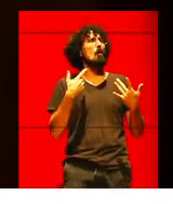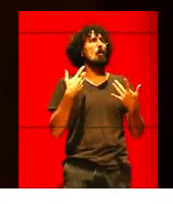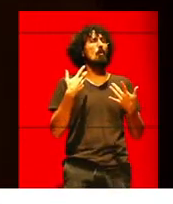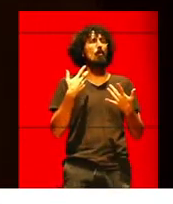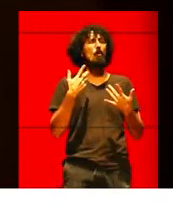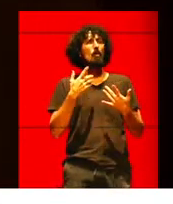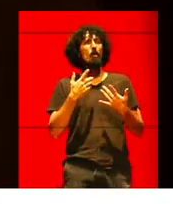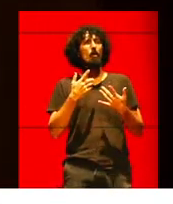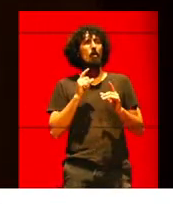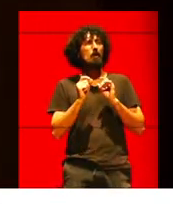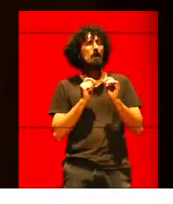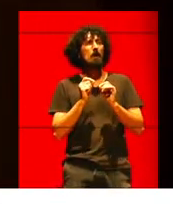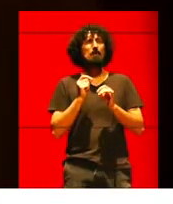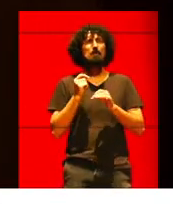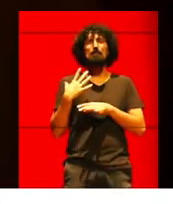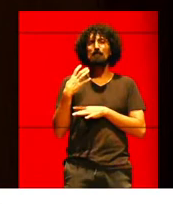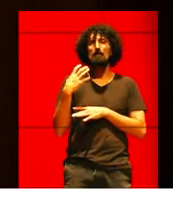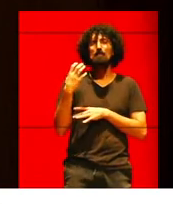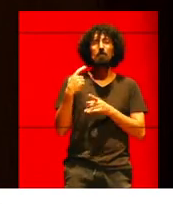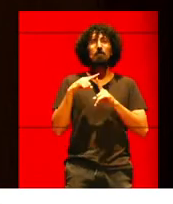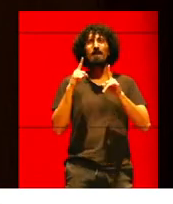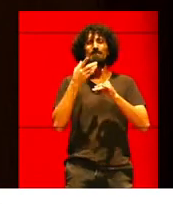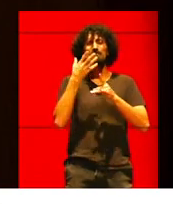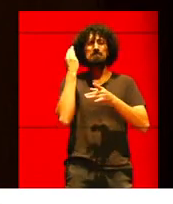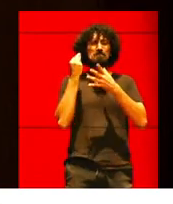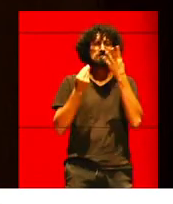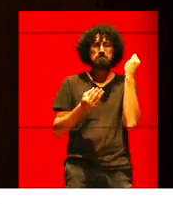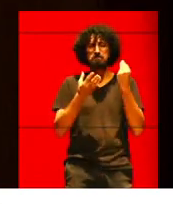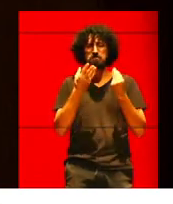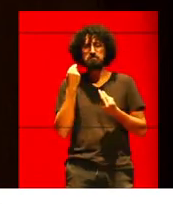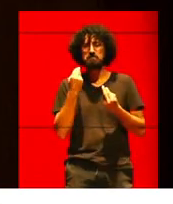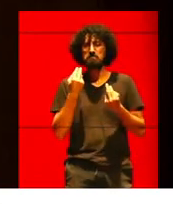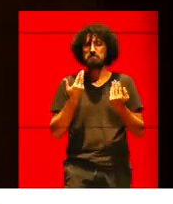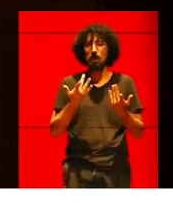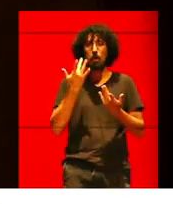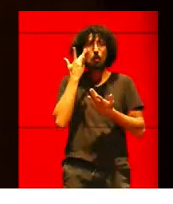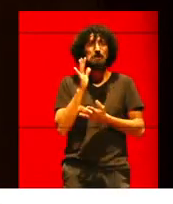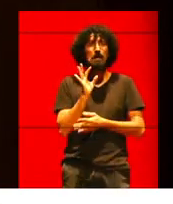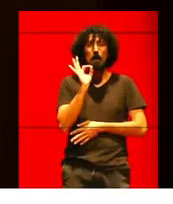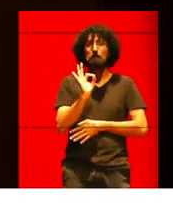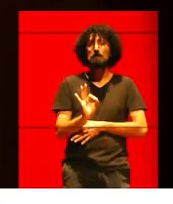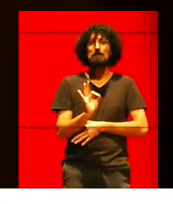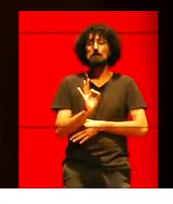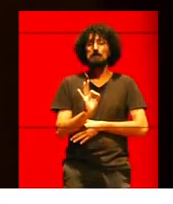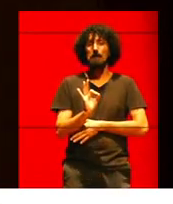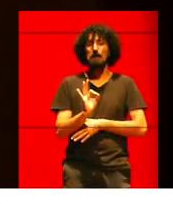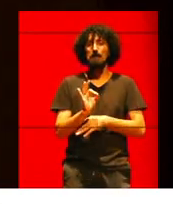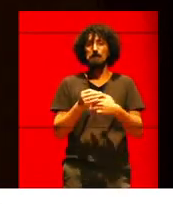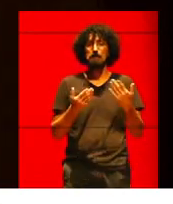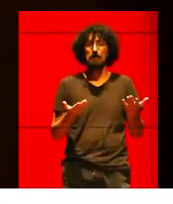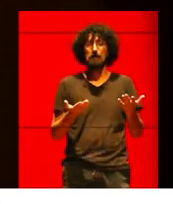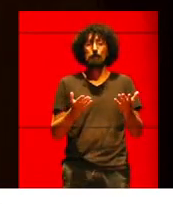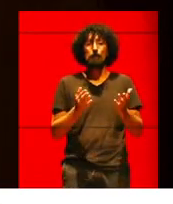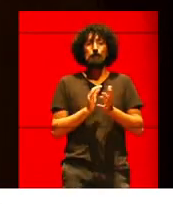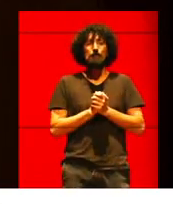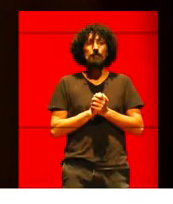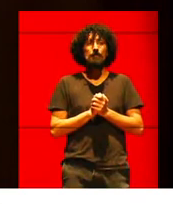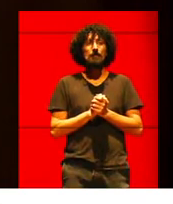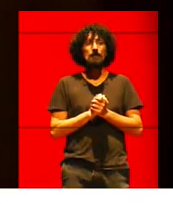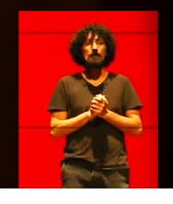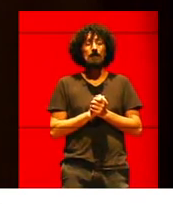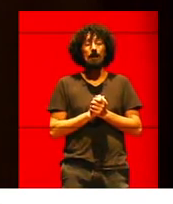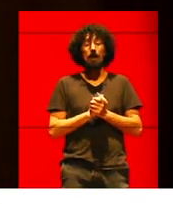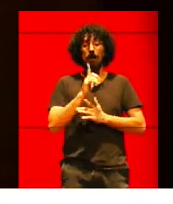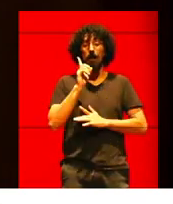tinha... Parece aquele vídeo lá, né? Ah, barata, diz que tem. Abençoa, Senhor, a família também. Fica uma coisa assim,